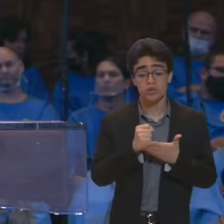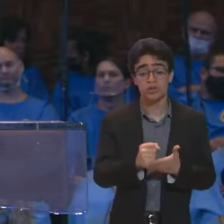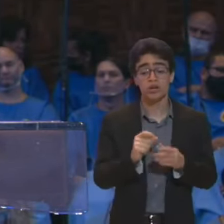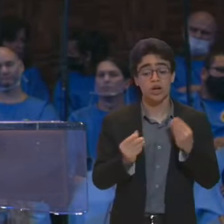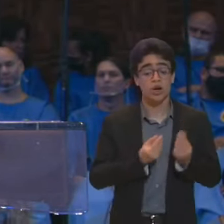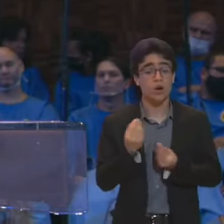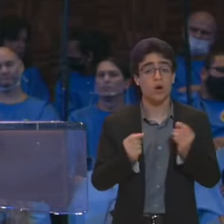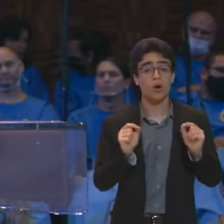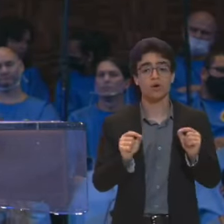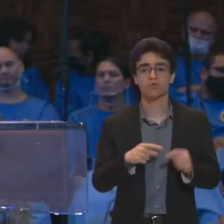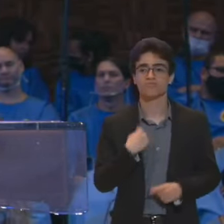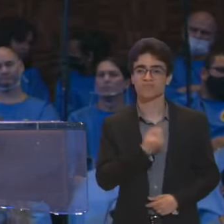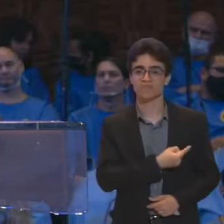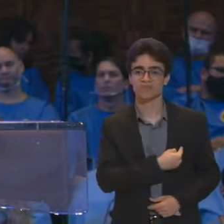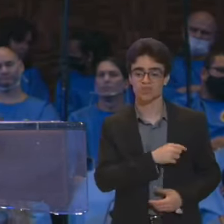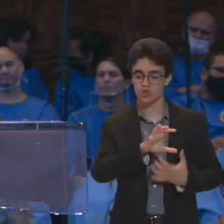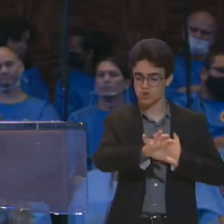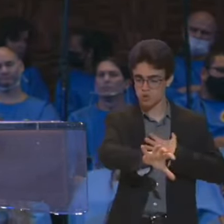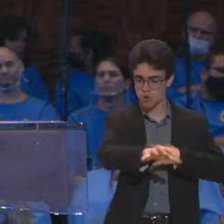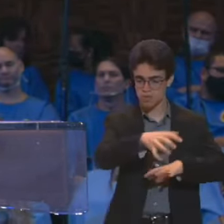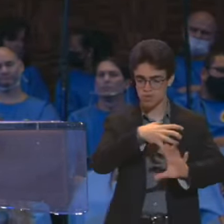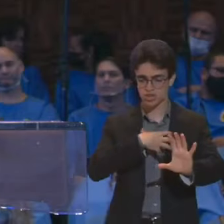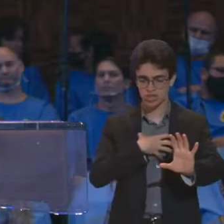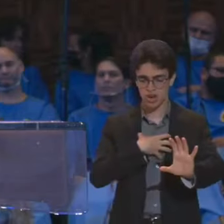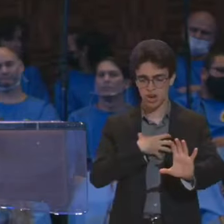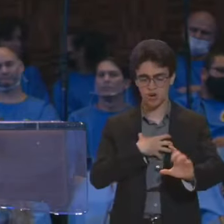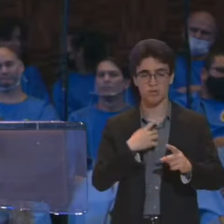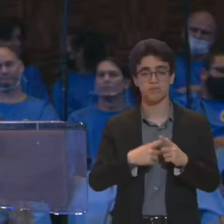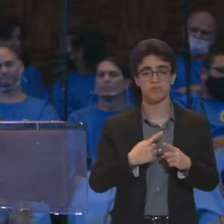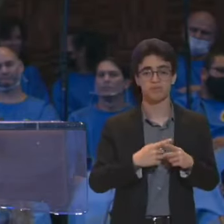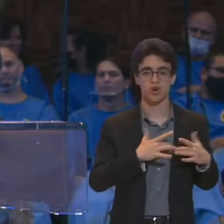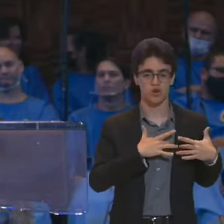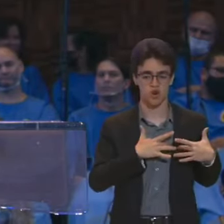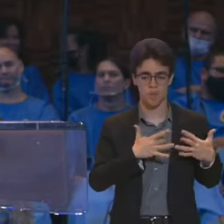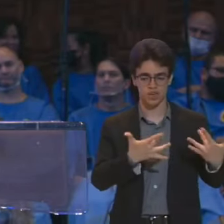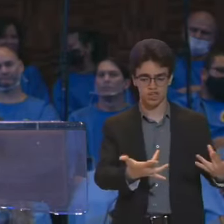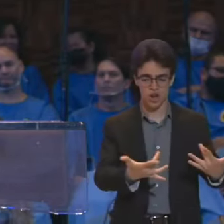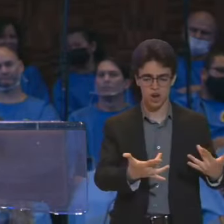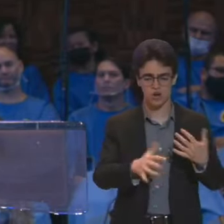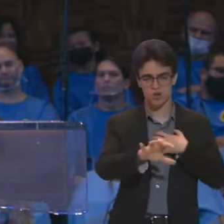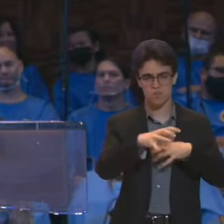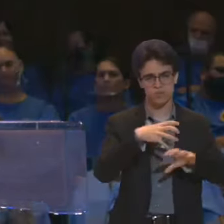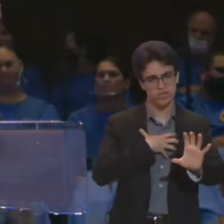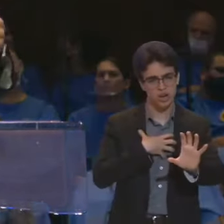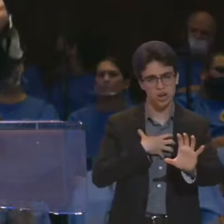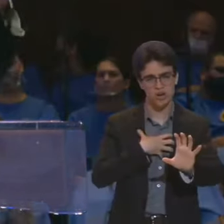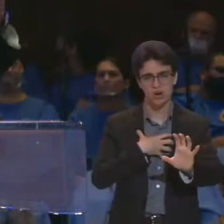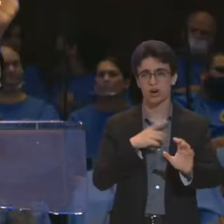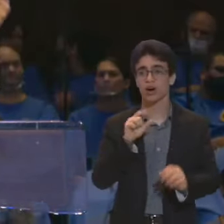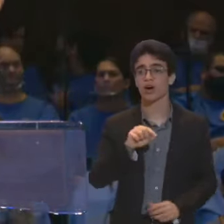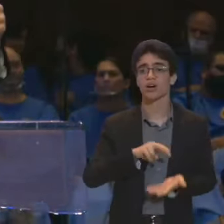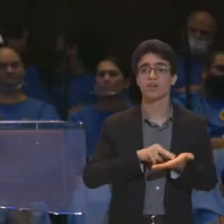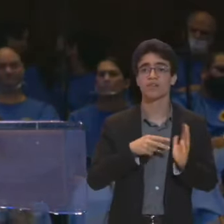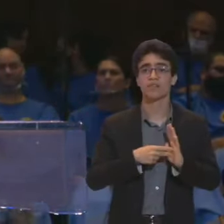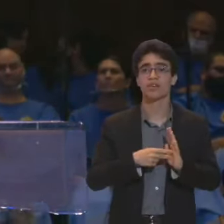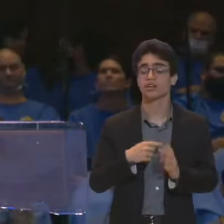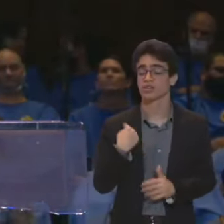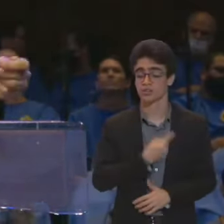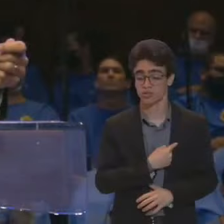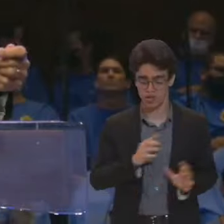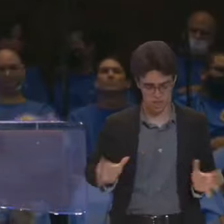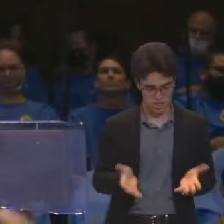uma expressão de compaixão, porque compaixão, esplakna no grego, tem a ideia de uma atitude que você toma